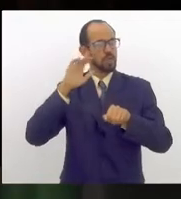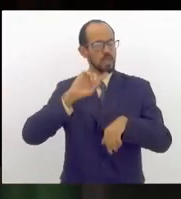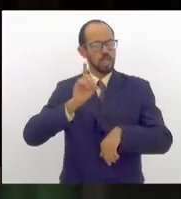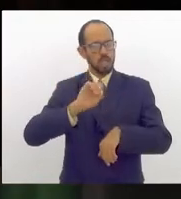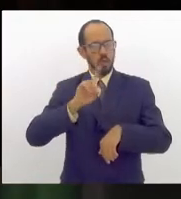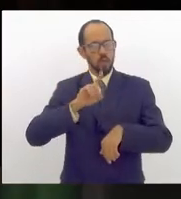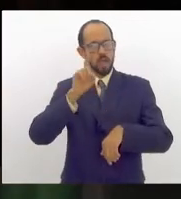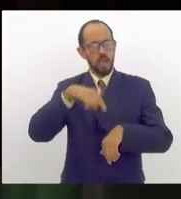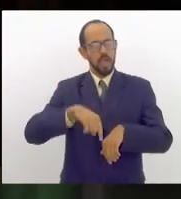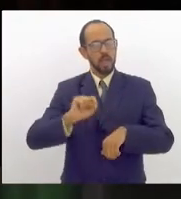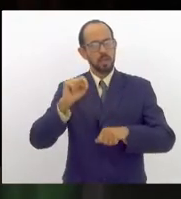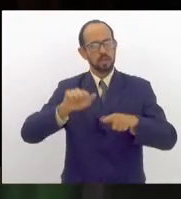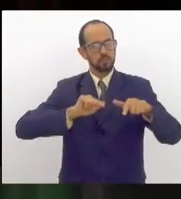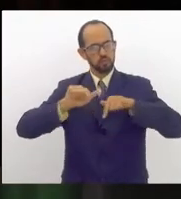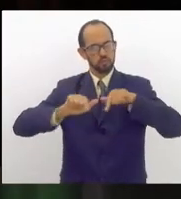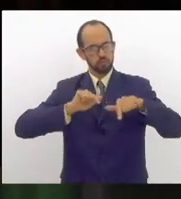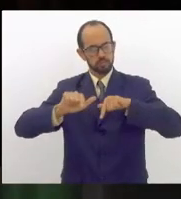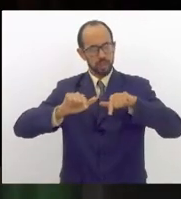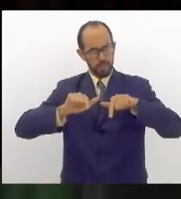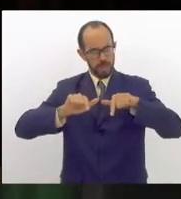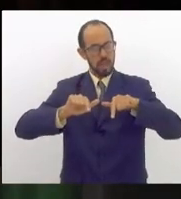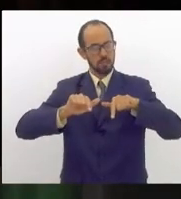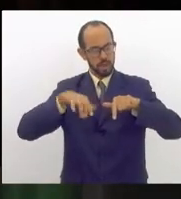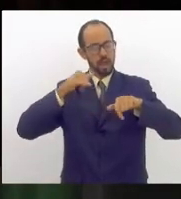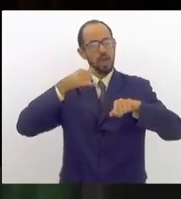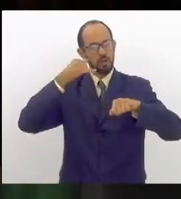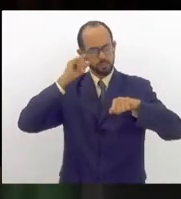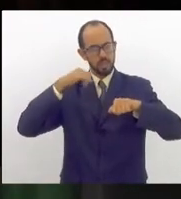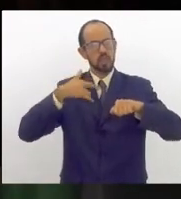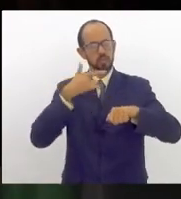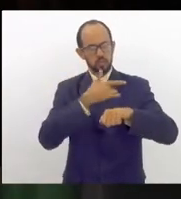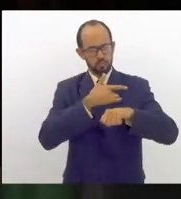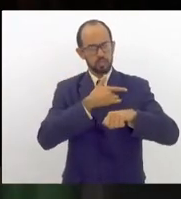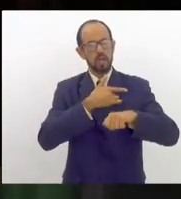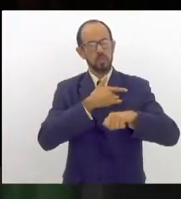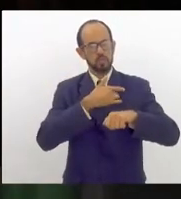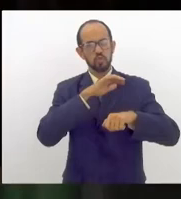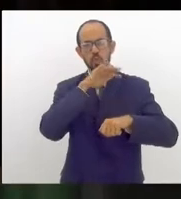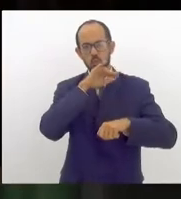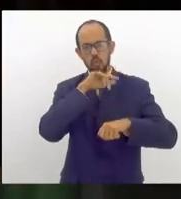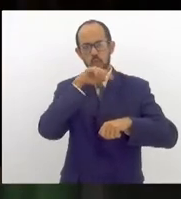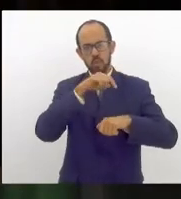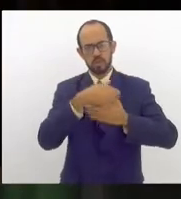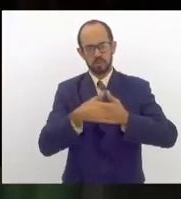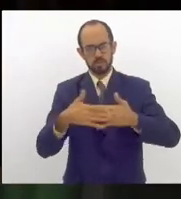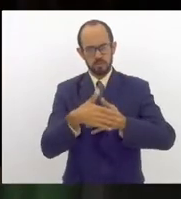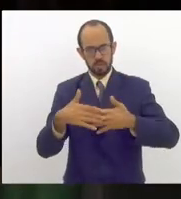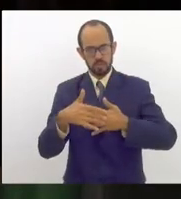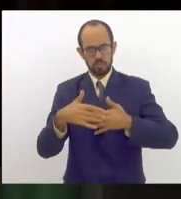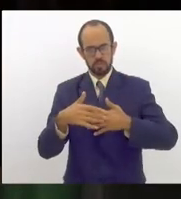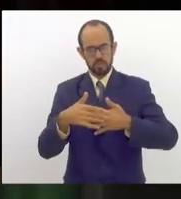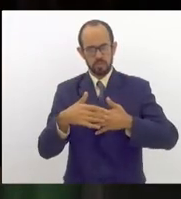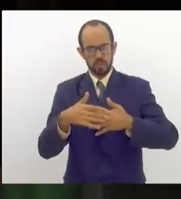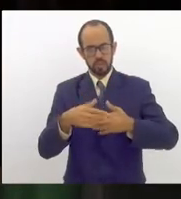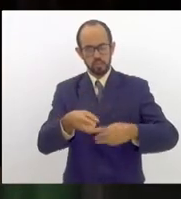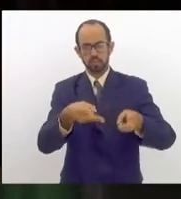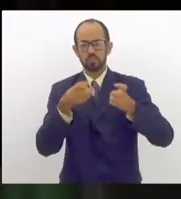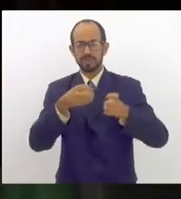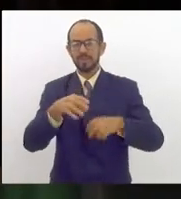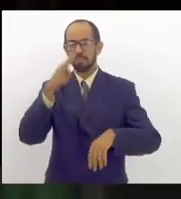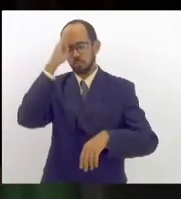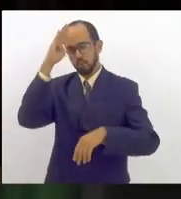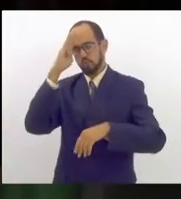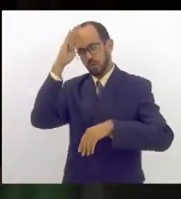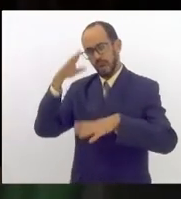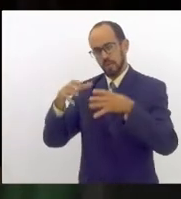não venha ficar doente quando a gente fala da precarização do trabalho a gente vê o quanto bolsonaro e sua